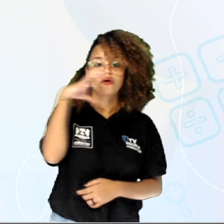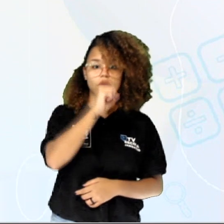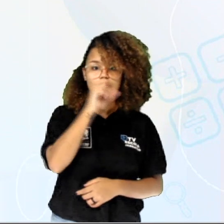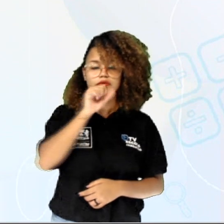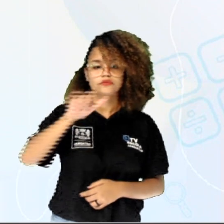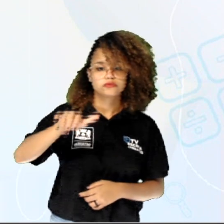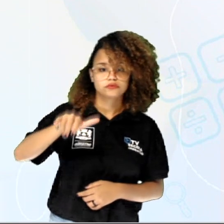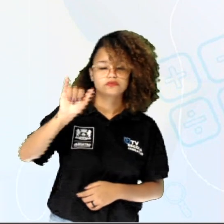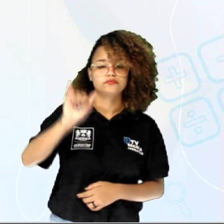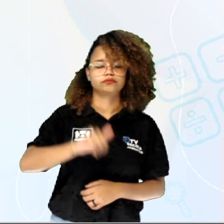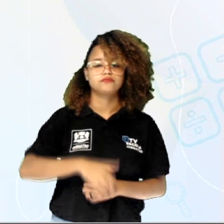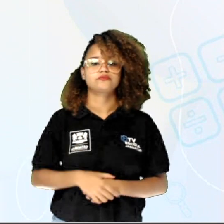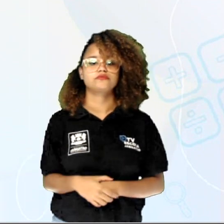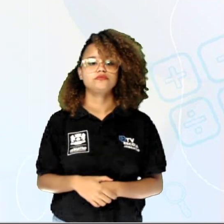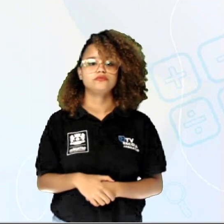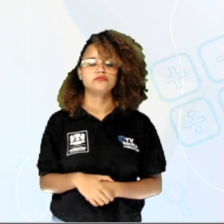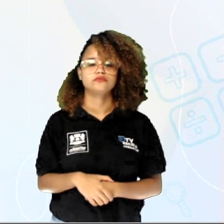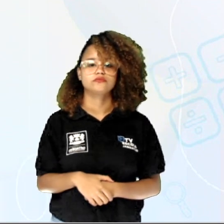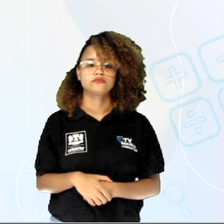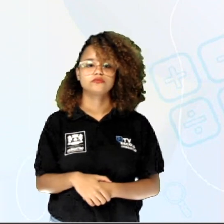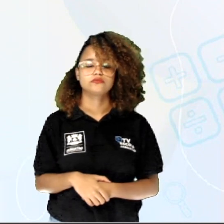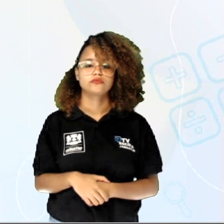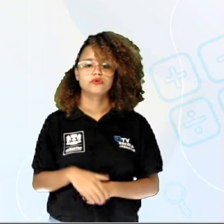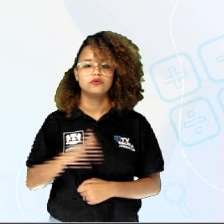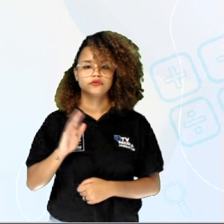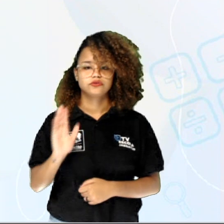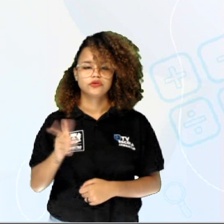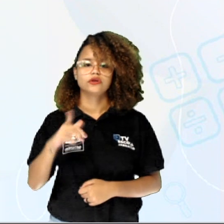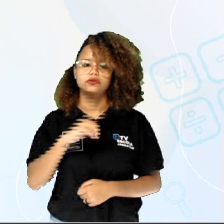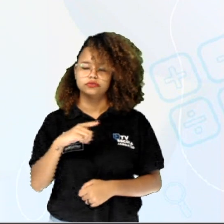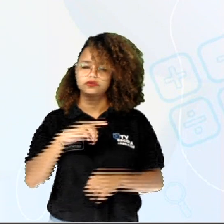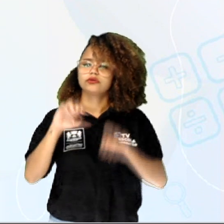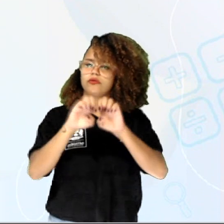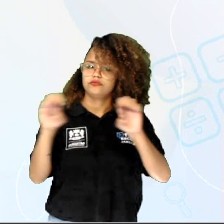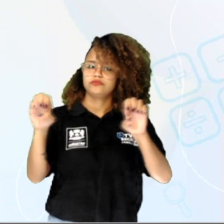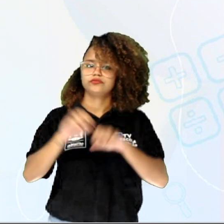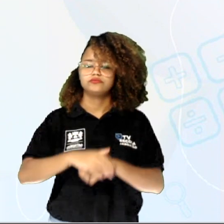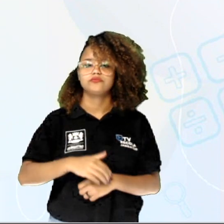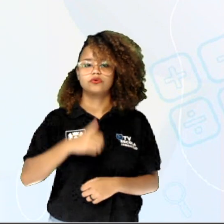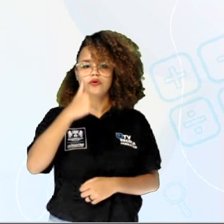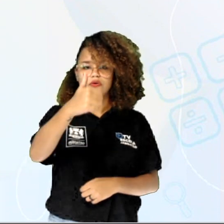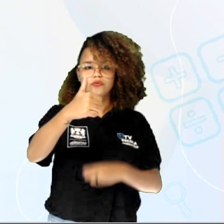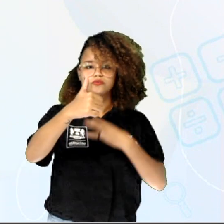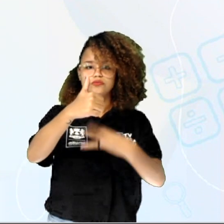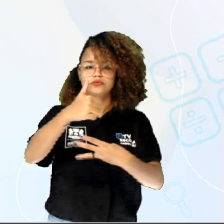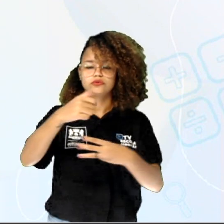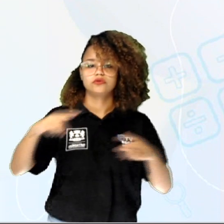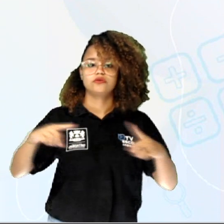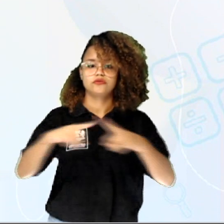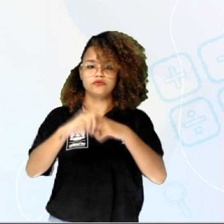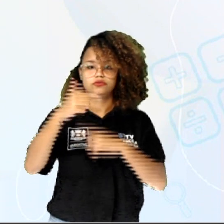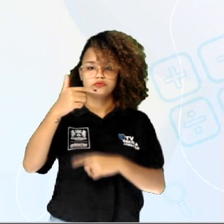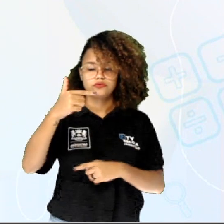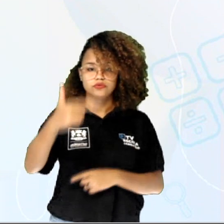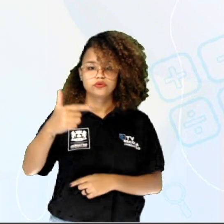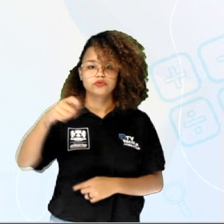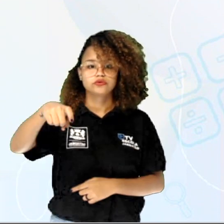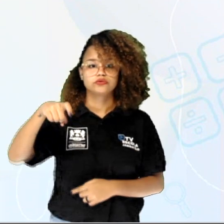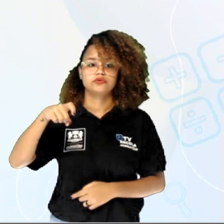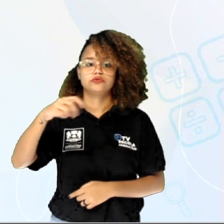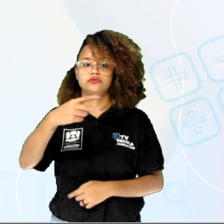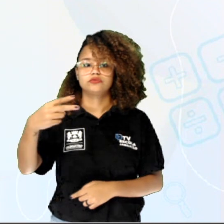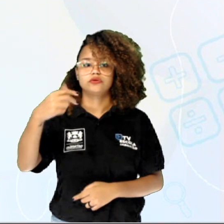armar a primeira parte da equação assim, um terço do dobro de X. E ele diz que excede a metade das balas de laranja em